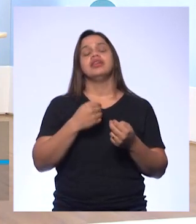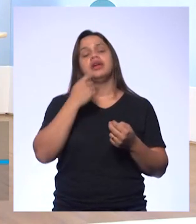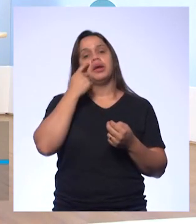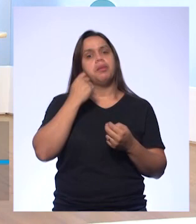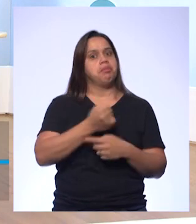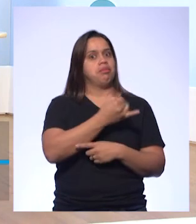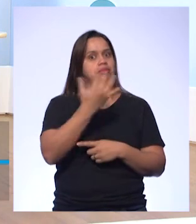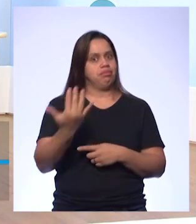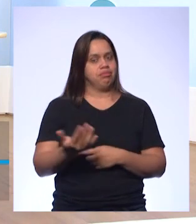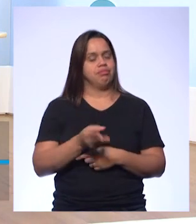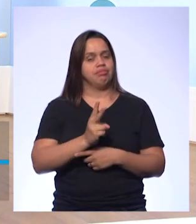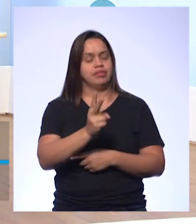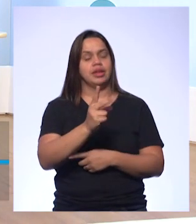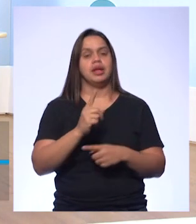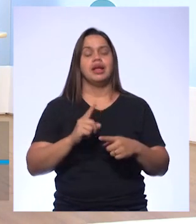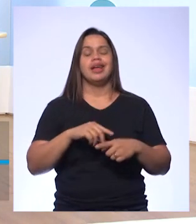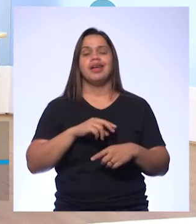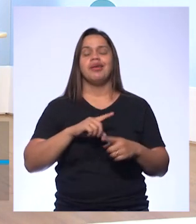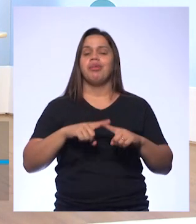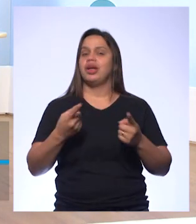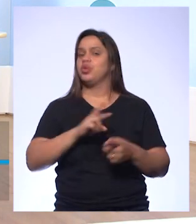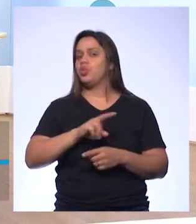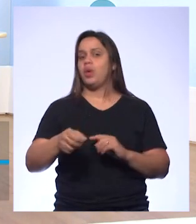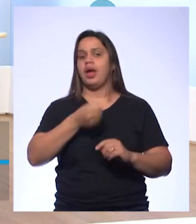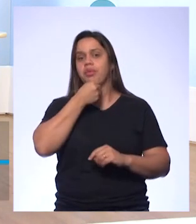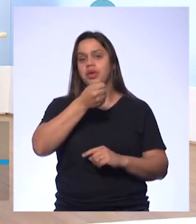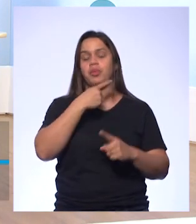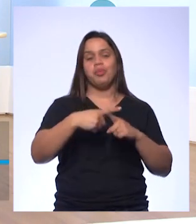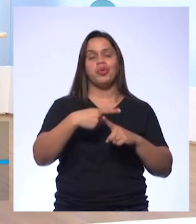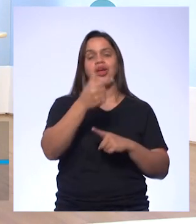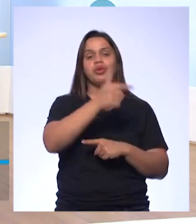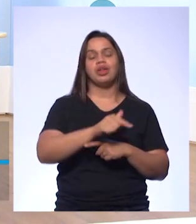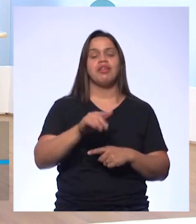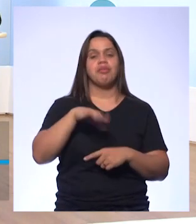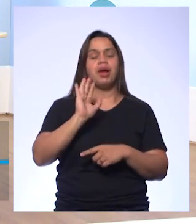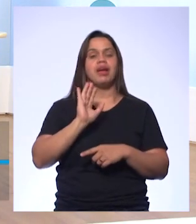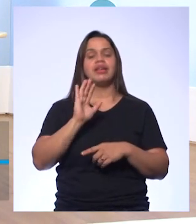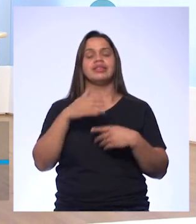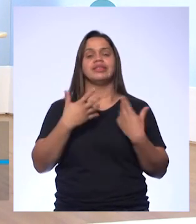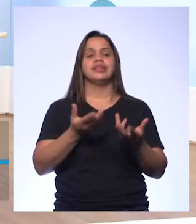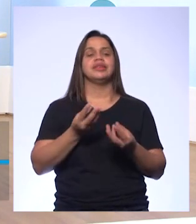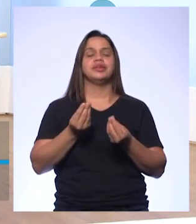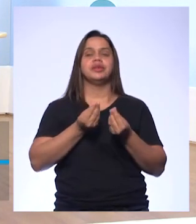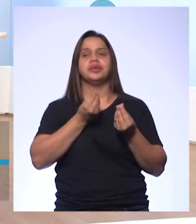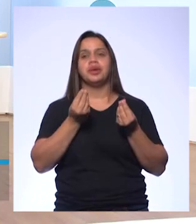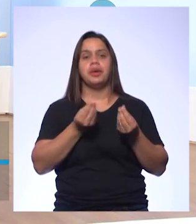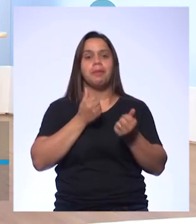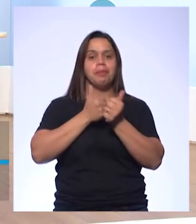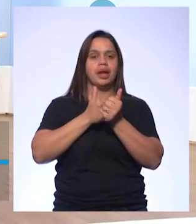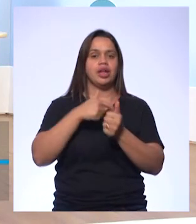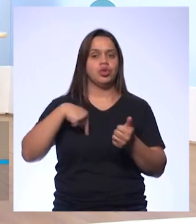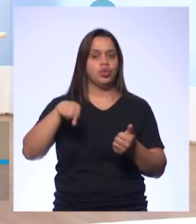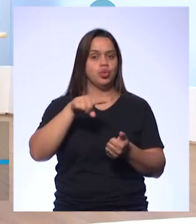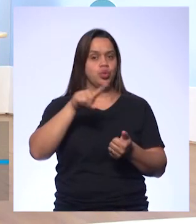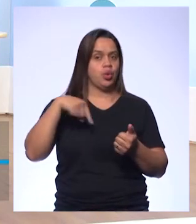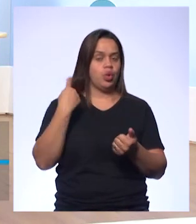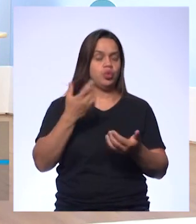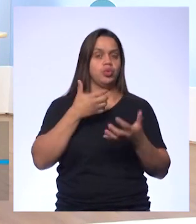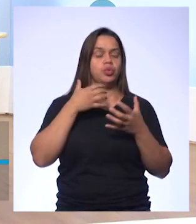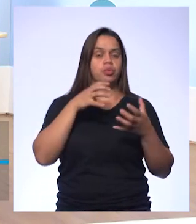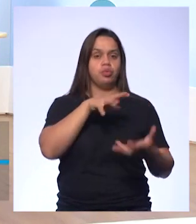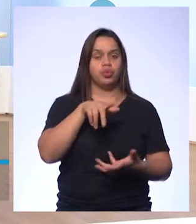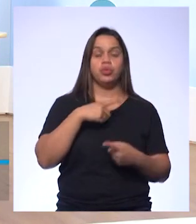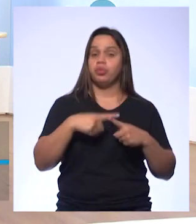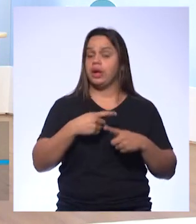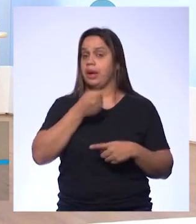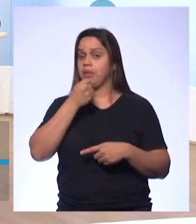que não é reportagem porque ali não teve nada mais próximo do nosso mundo? Porque a reportagem, quando ela traz